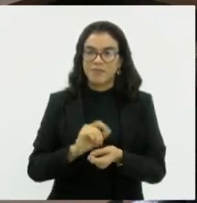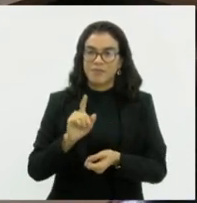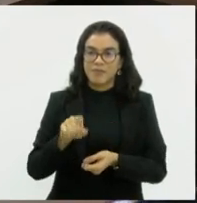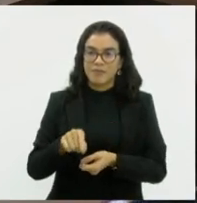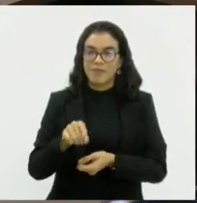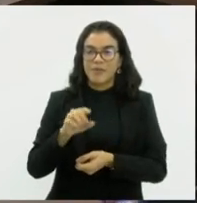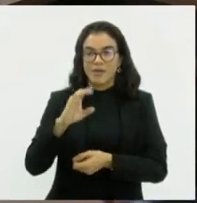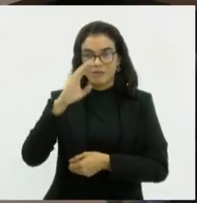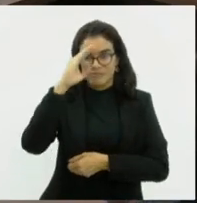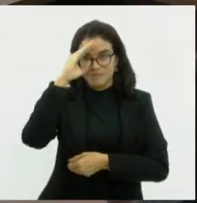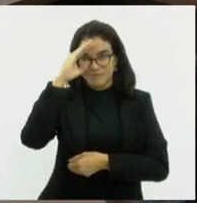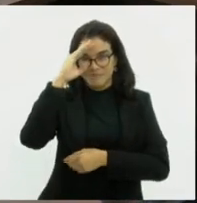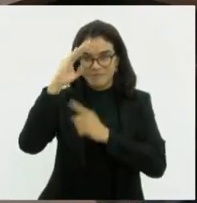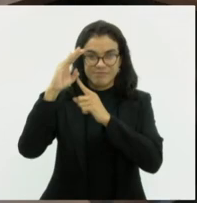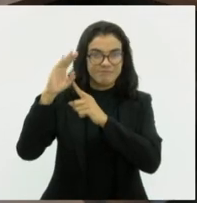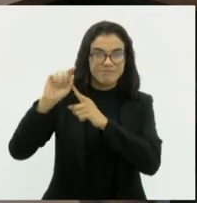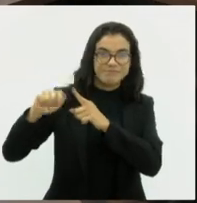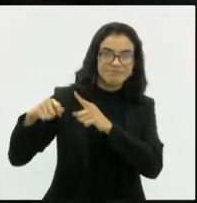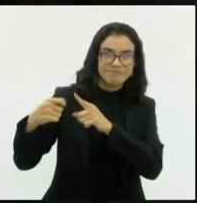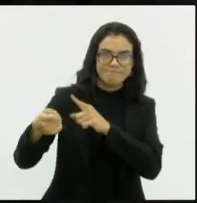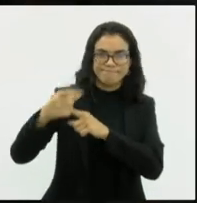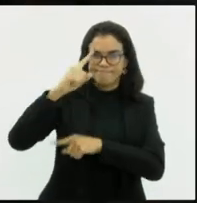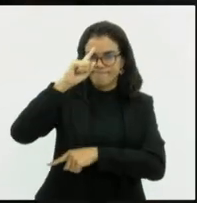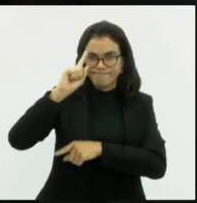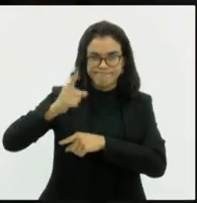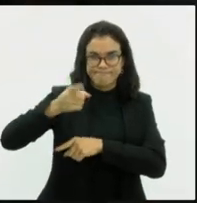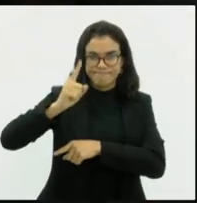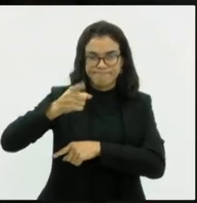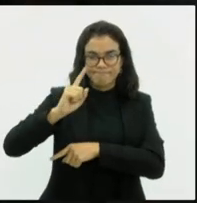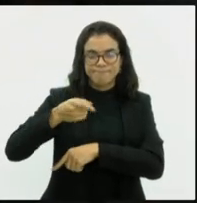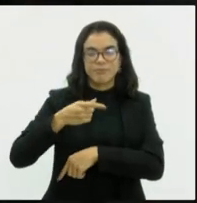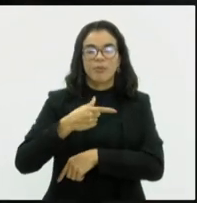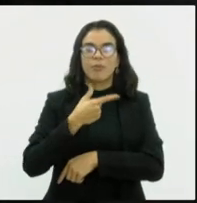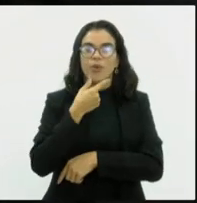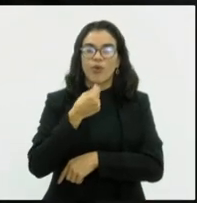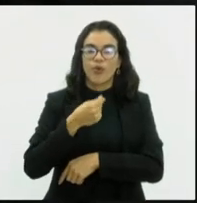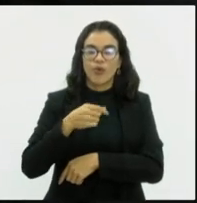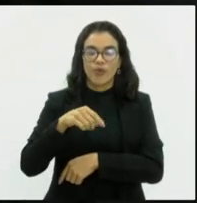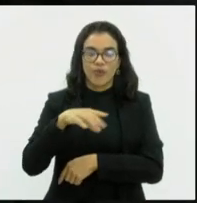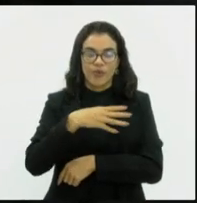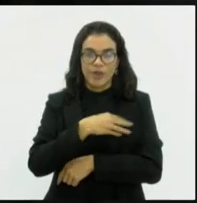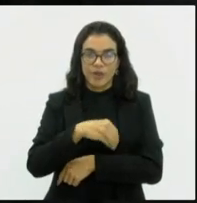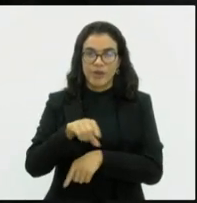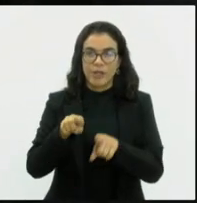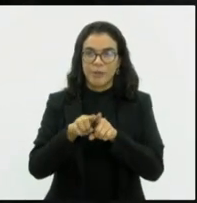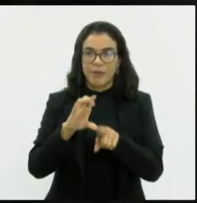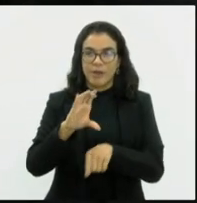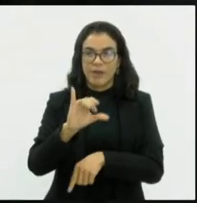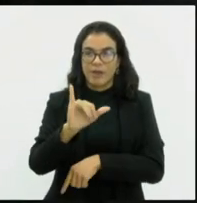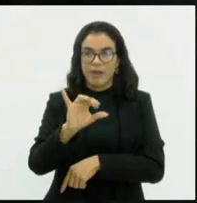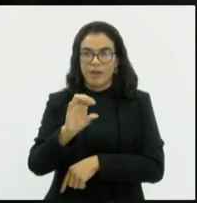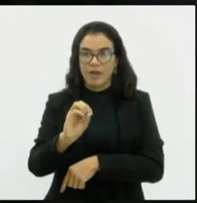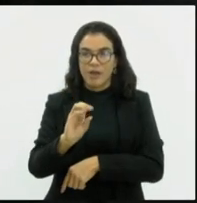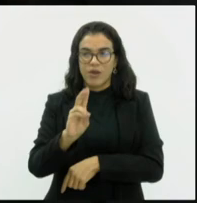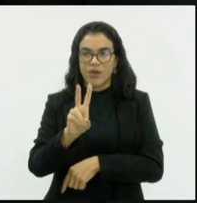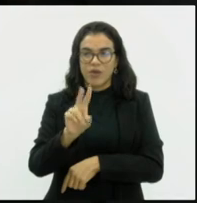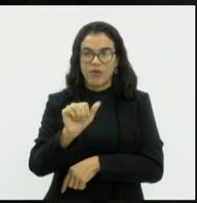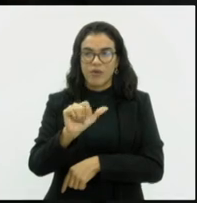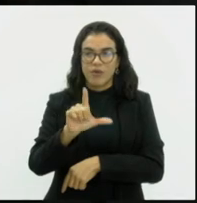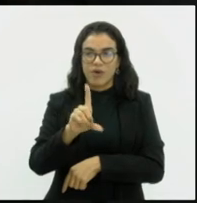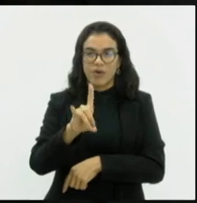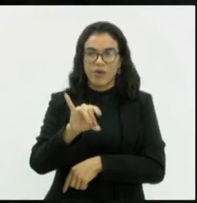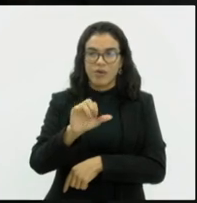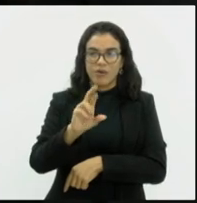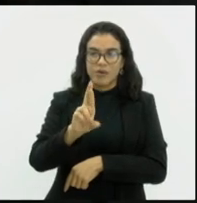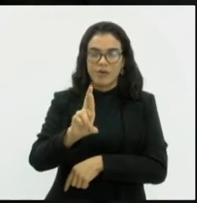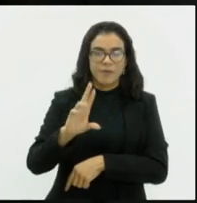Chiquinho promoveu a Lúcia, minha irmã general, ao meu filho, ao Caio Brazão, ao Valdir e a todos os